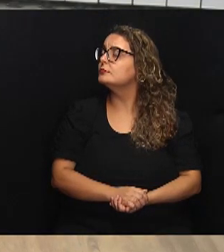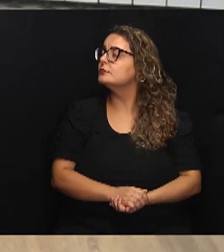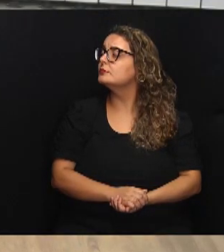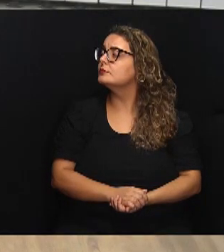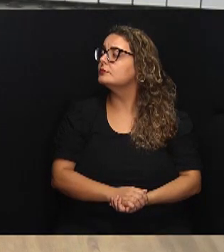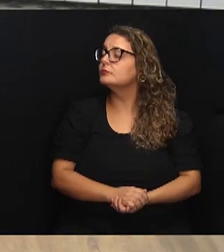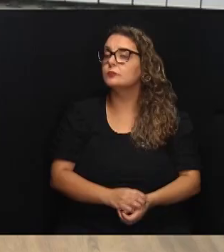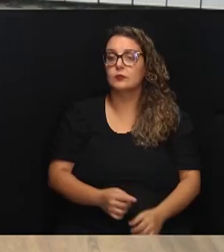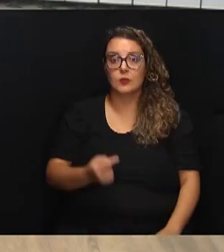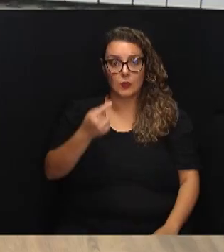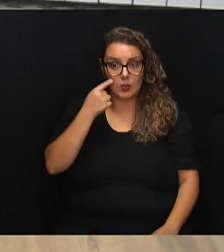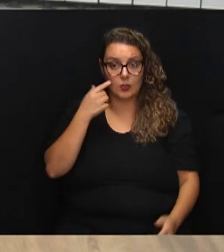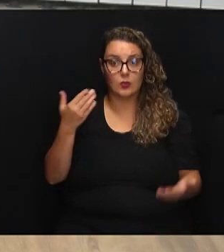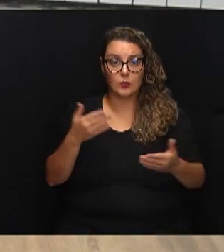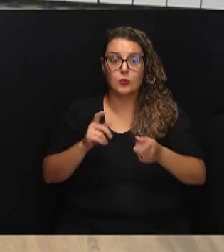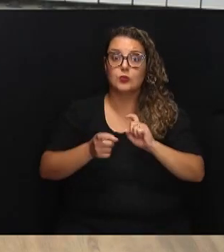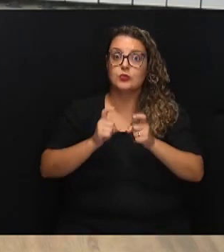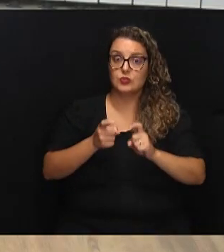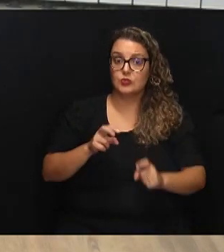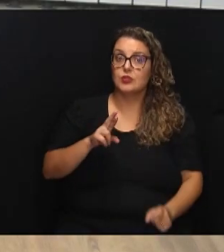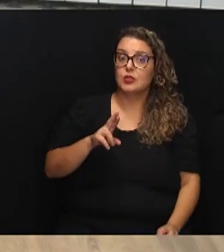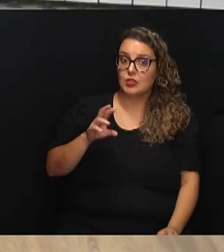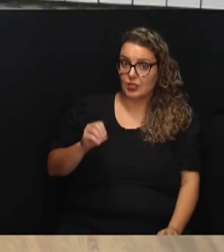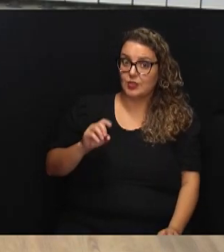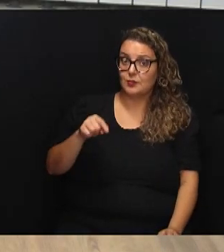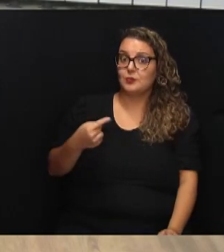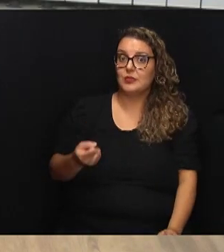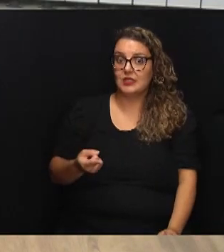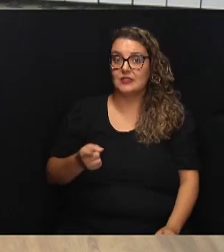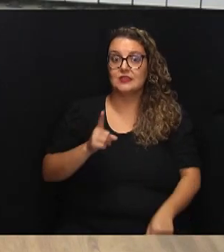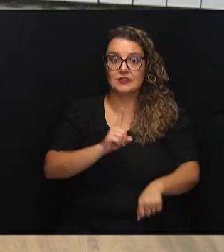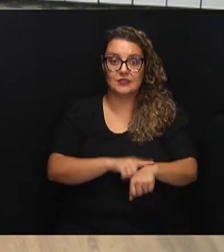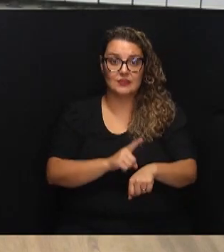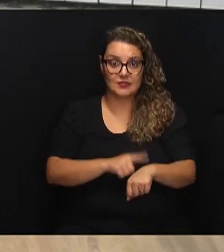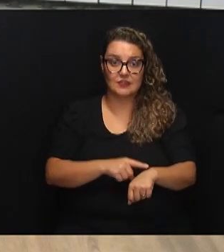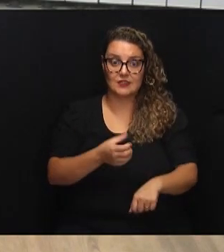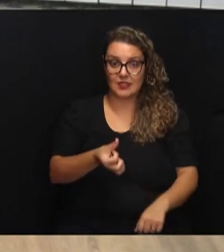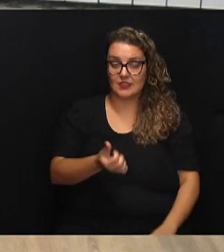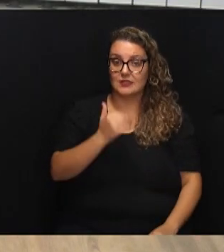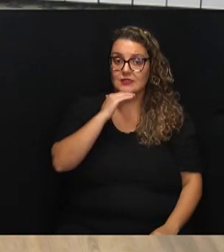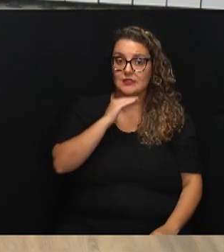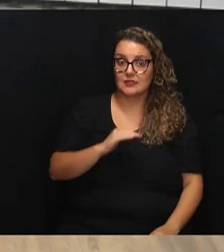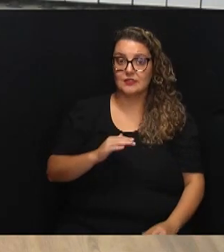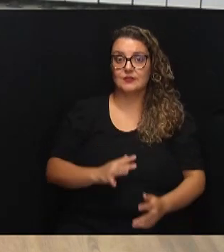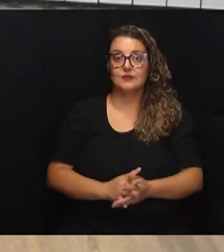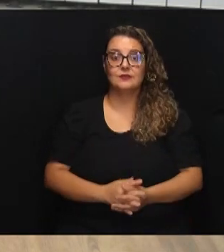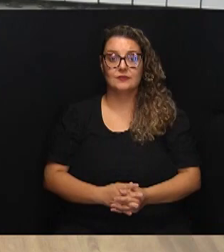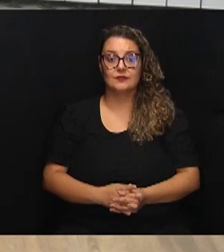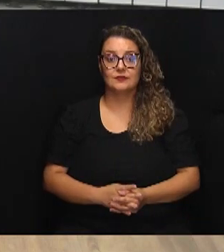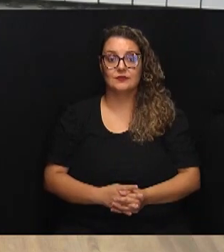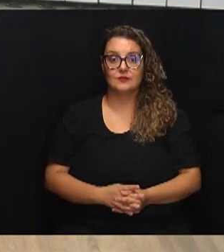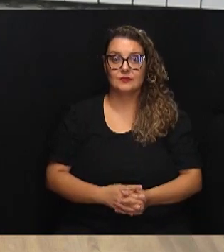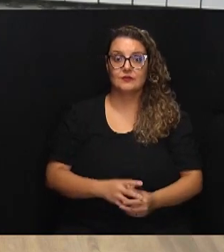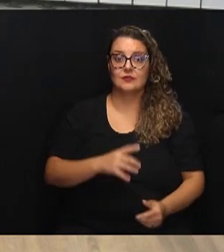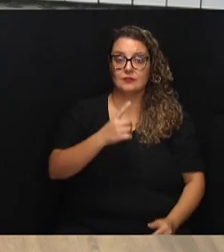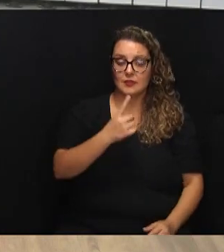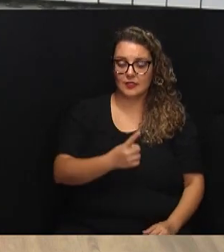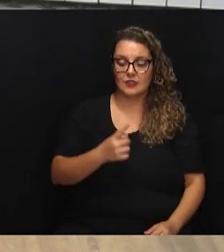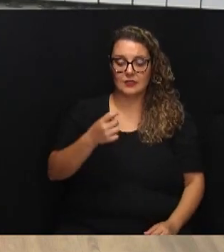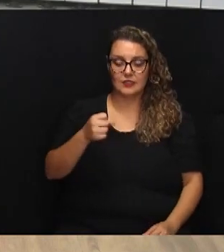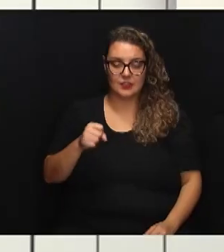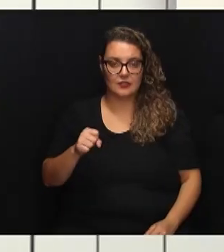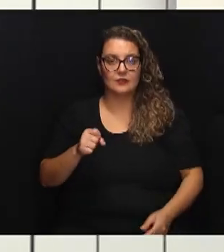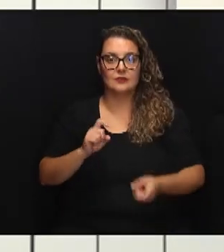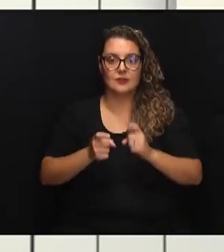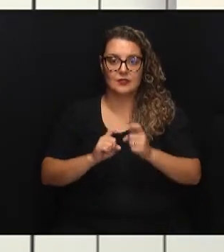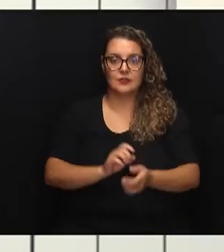Olha, e hoje tem reunião ordinária logo mais a partir das 6 horas da tarde. É dia da 18ª